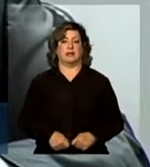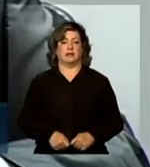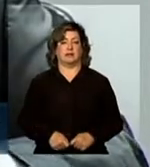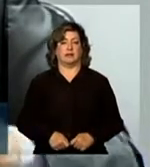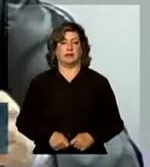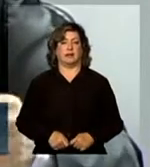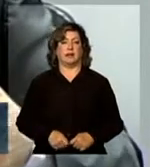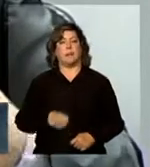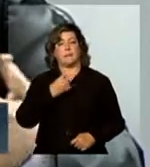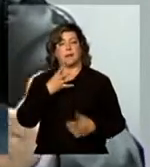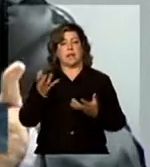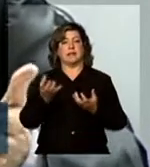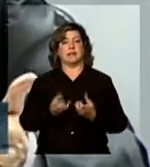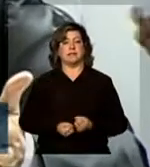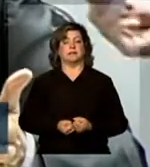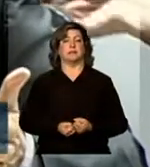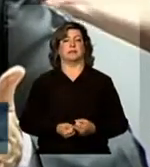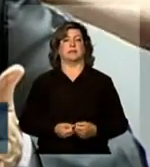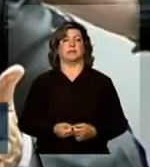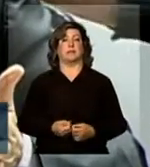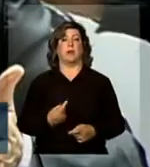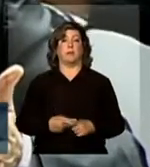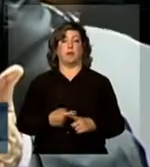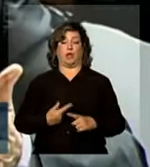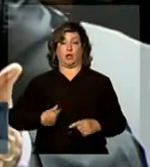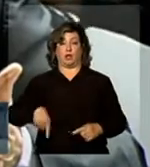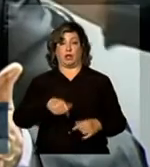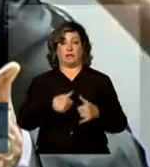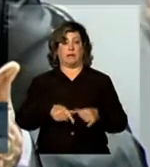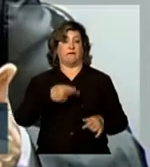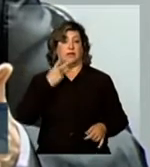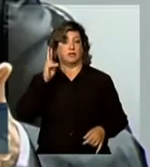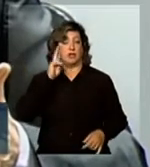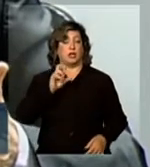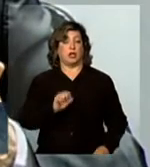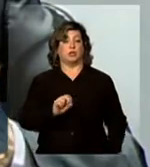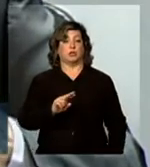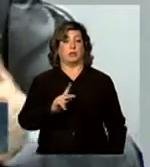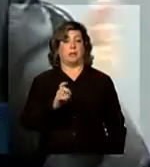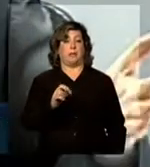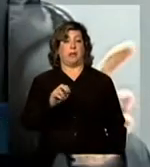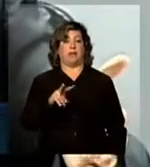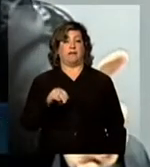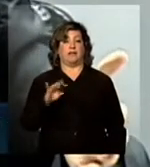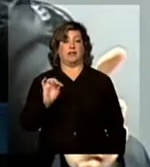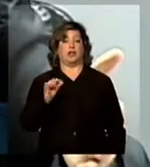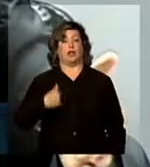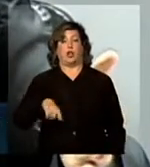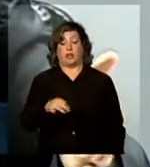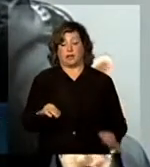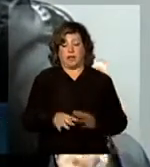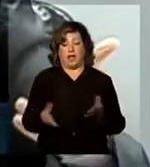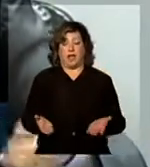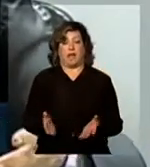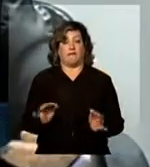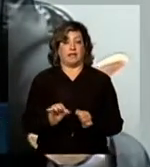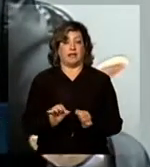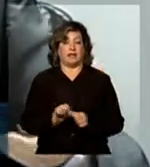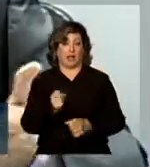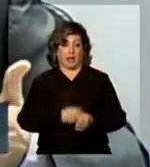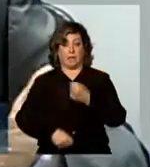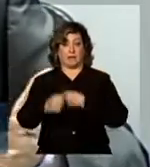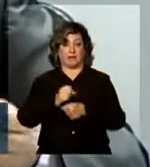ser bem recebido, uma vez que nós estamos falando de um superávit que nós acabamos de fazer. O ano passado nós